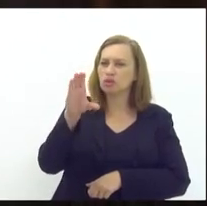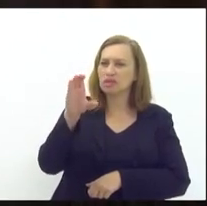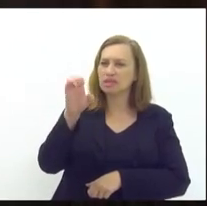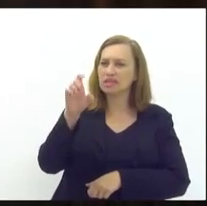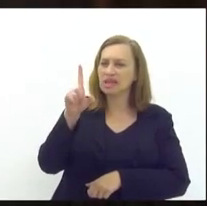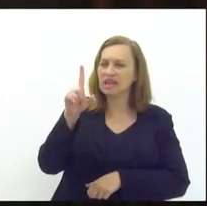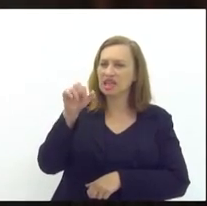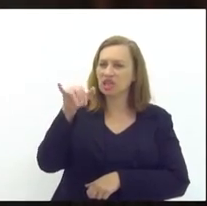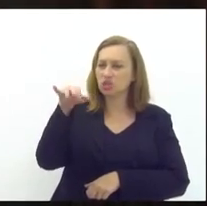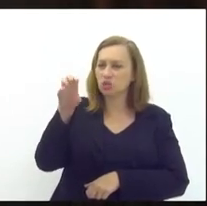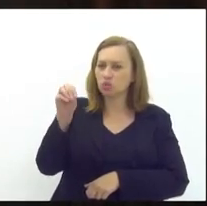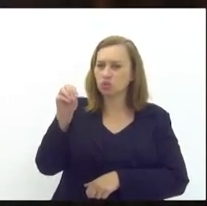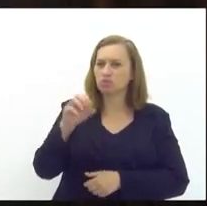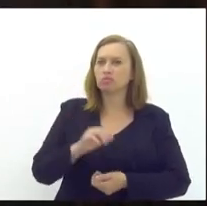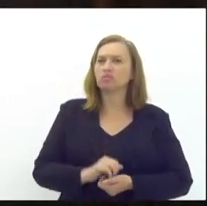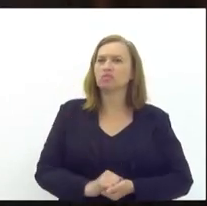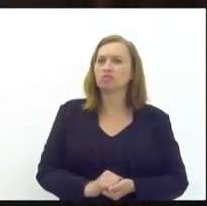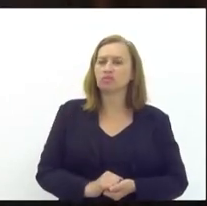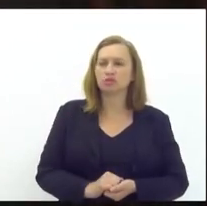fica à vontade